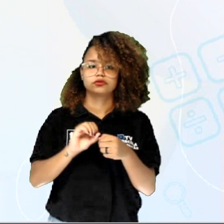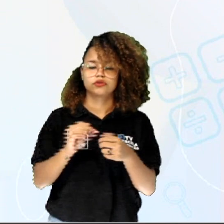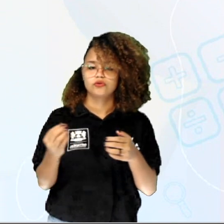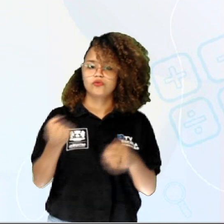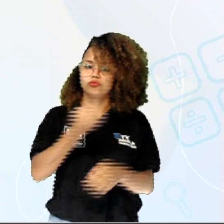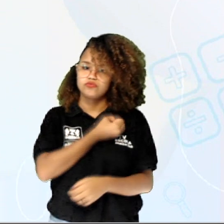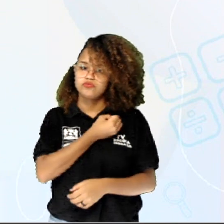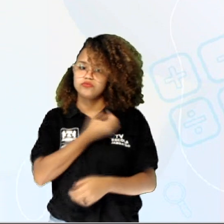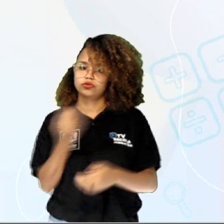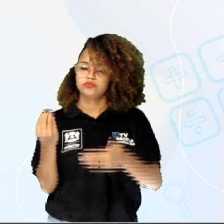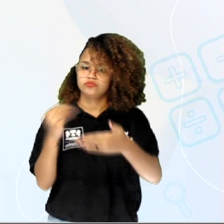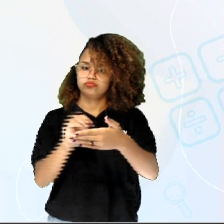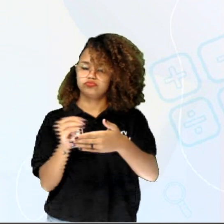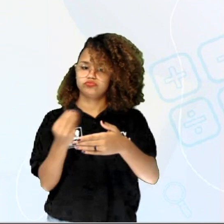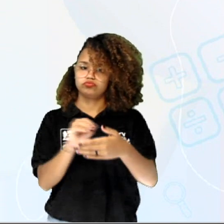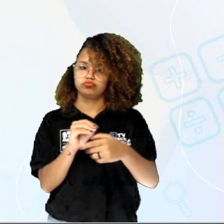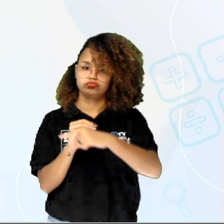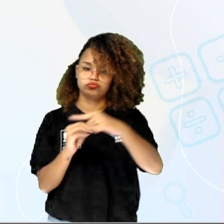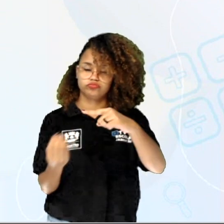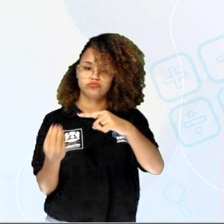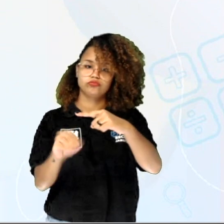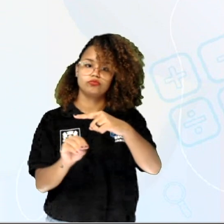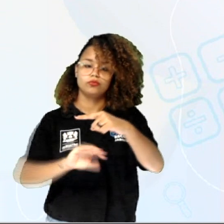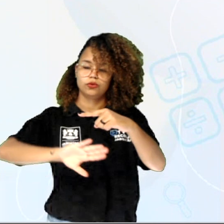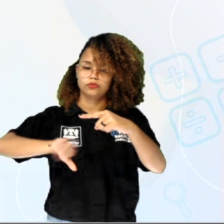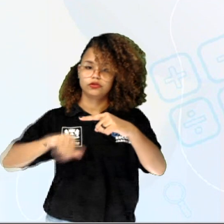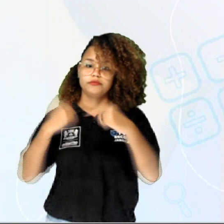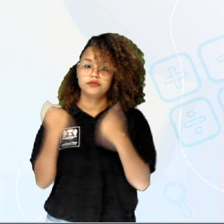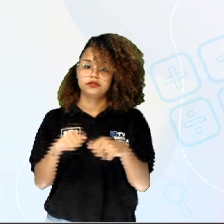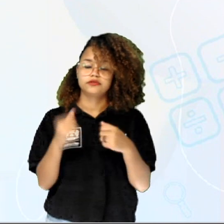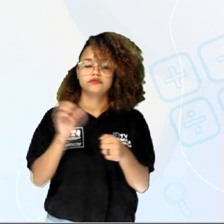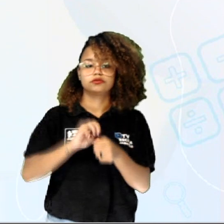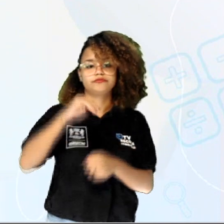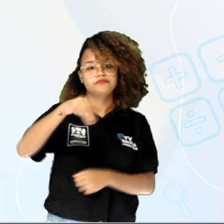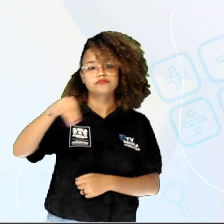vai ter duas equações, né, com duas incógnitas, vamos